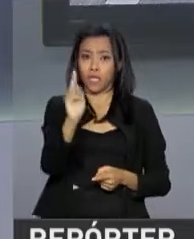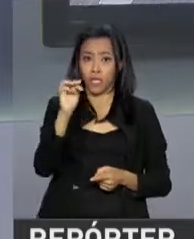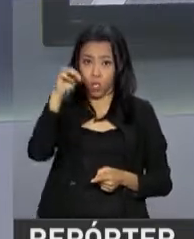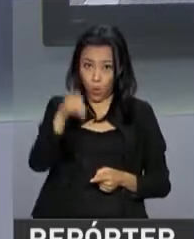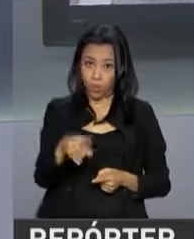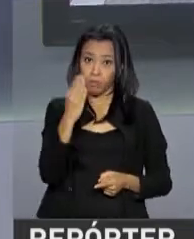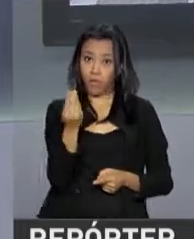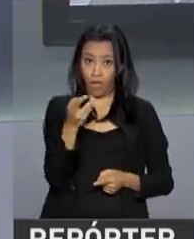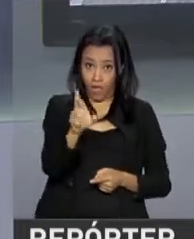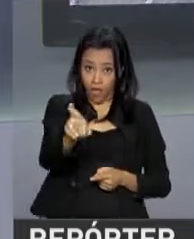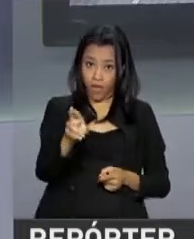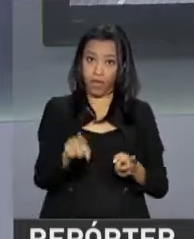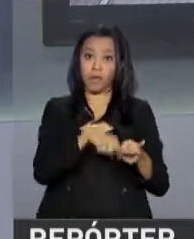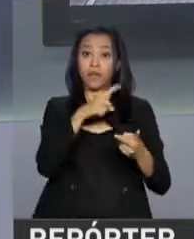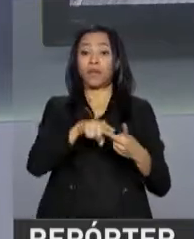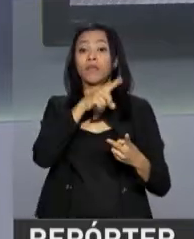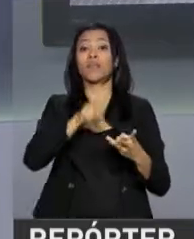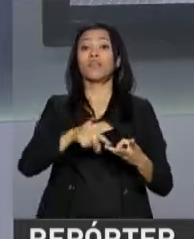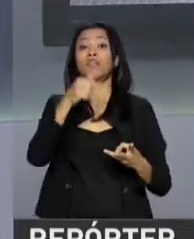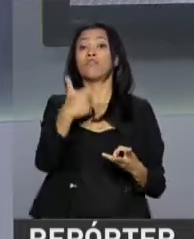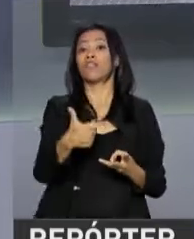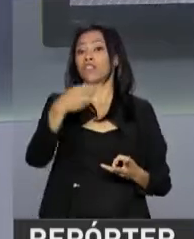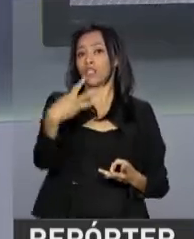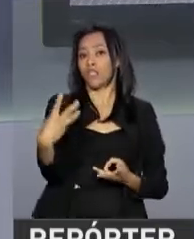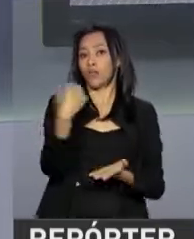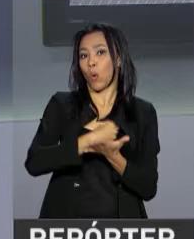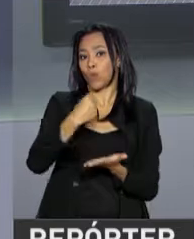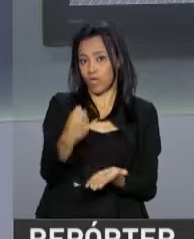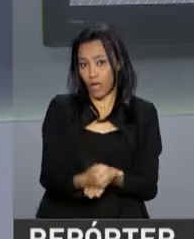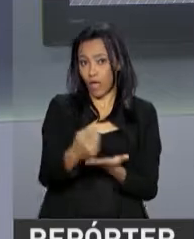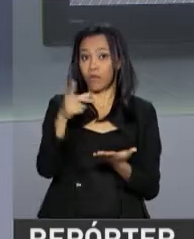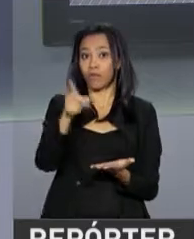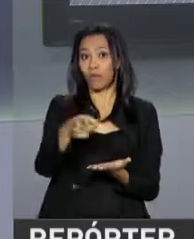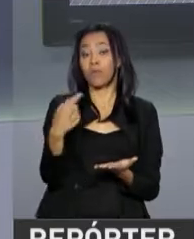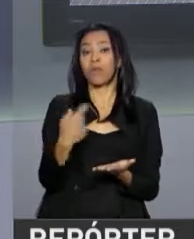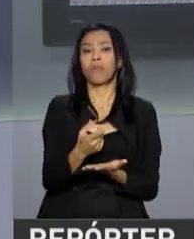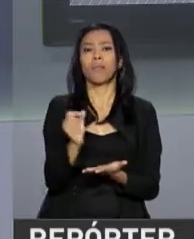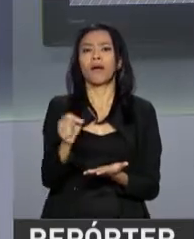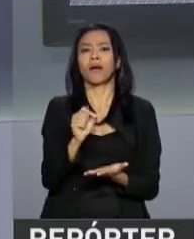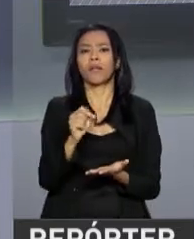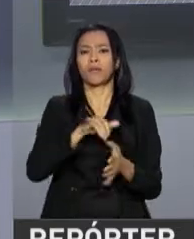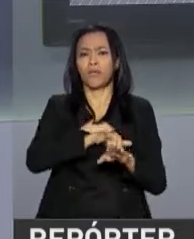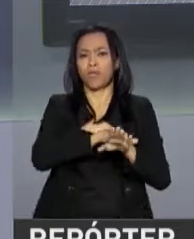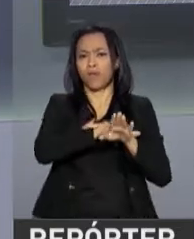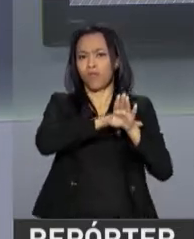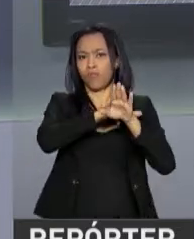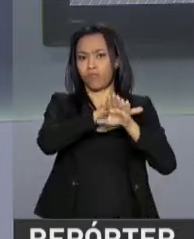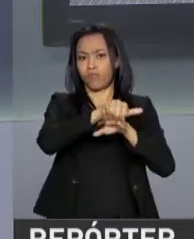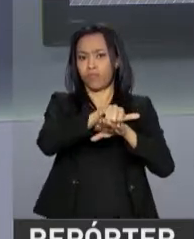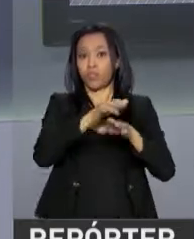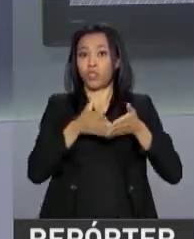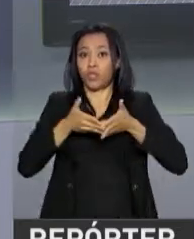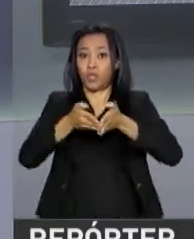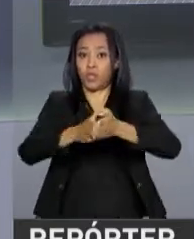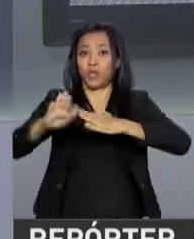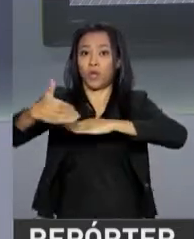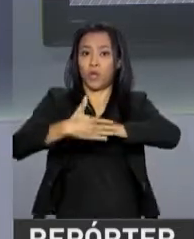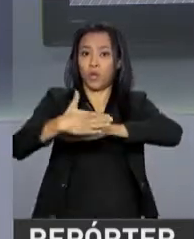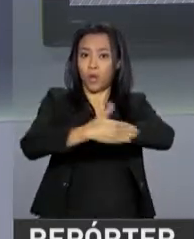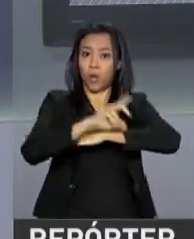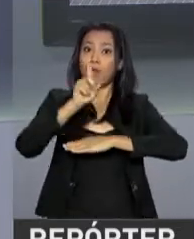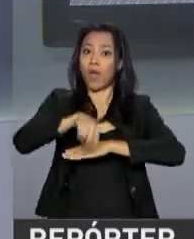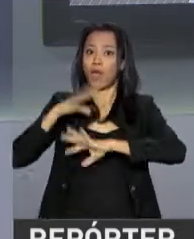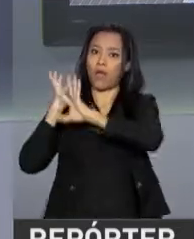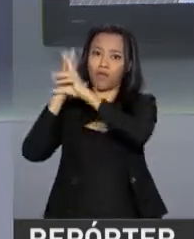duplicadas e 23 contratos para a construção e exploração de terminais de portos brasileiros esse é o balanço das ações nos últimos